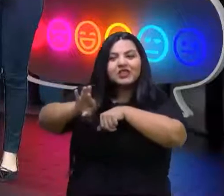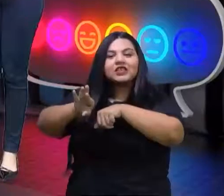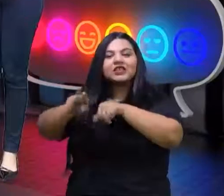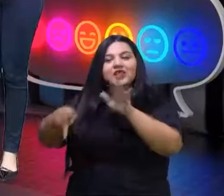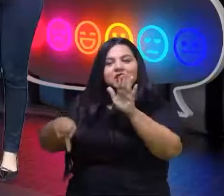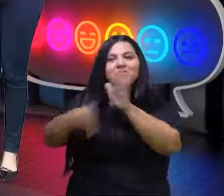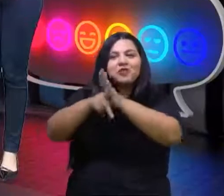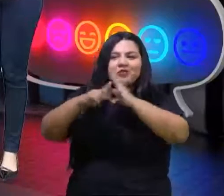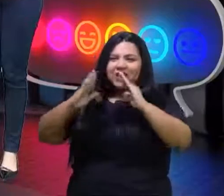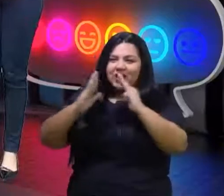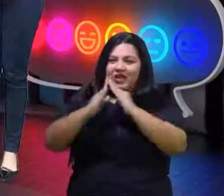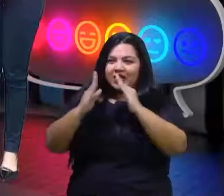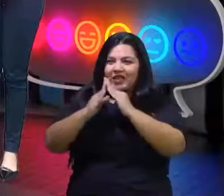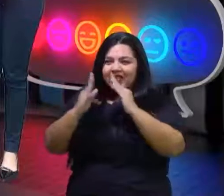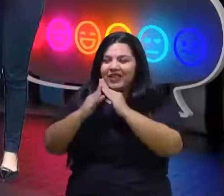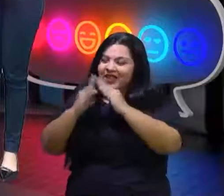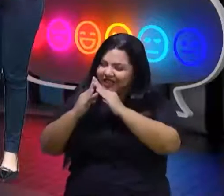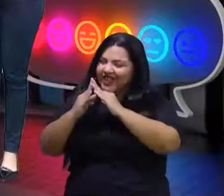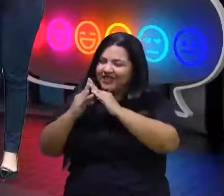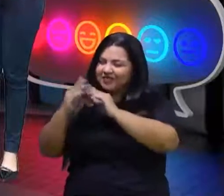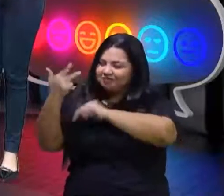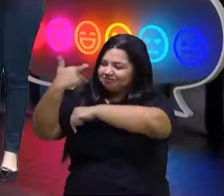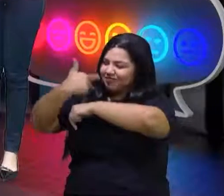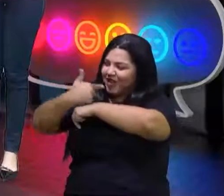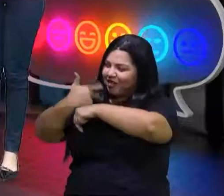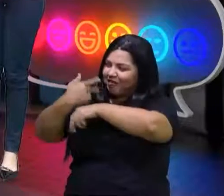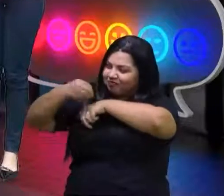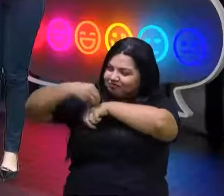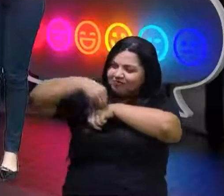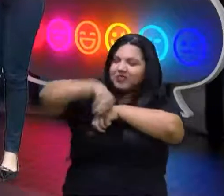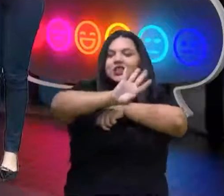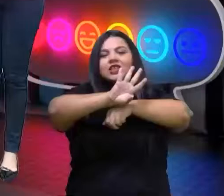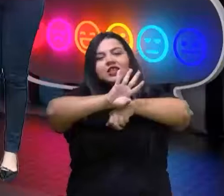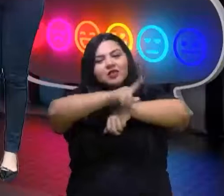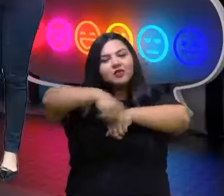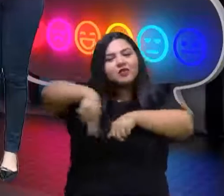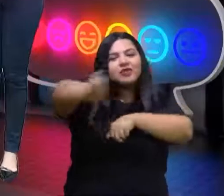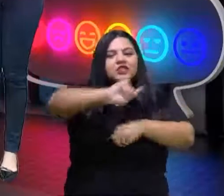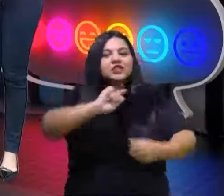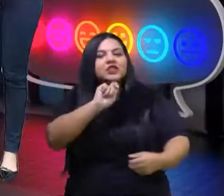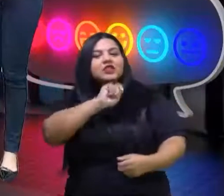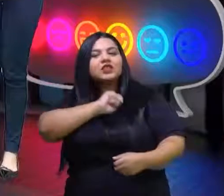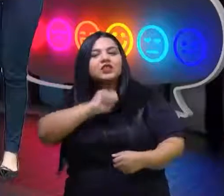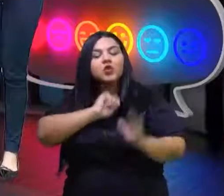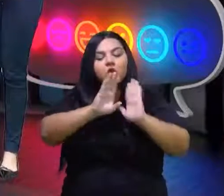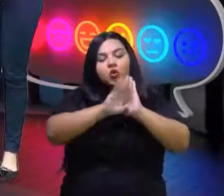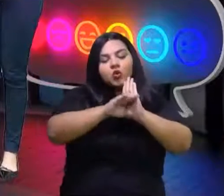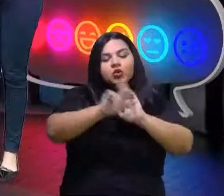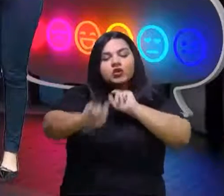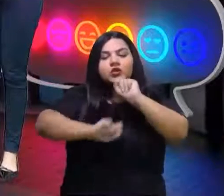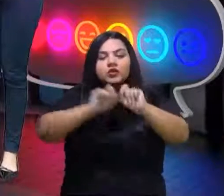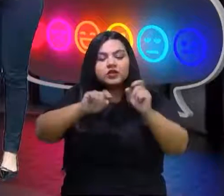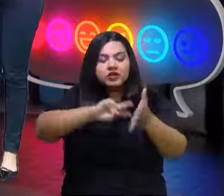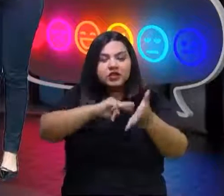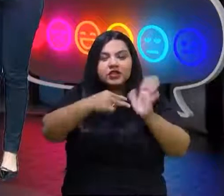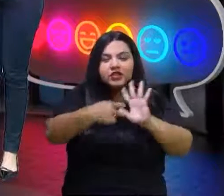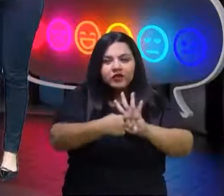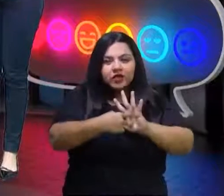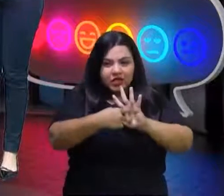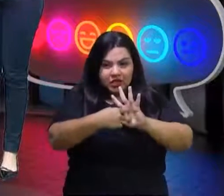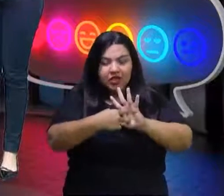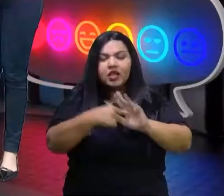própria casa, né, para contribuir com esse momento e levar, não é, para vocês o conceito de paisagem e